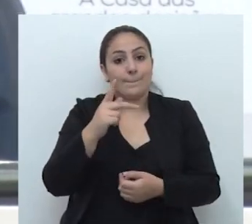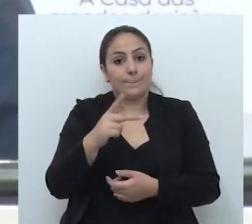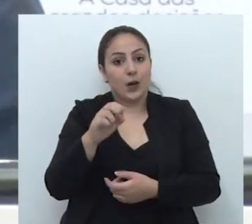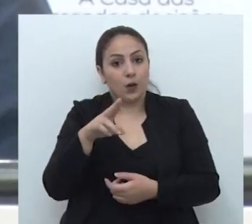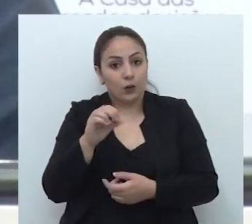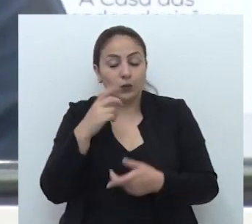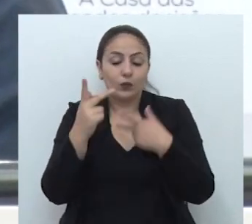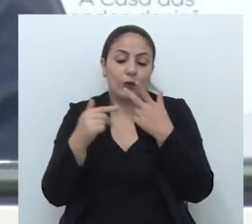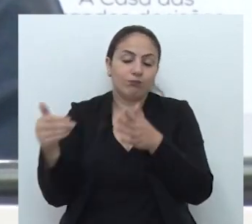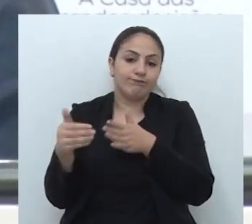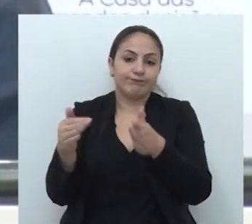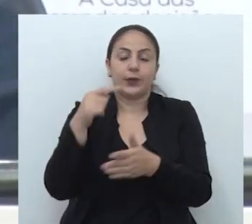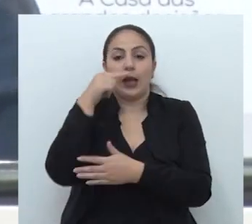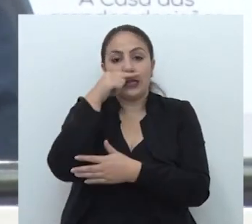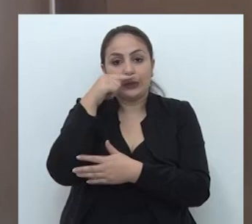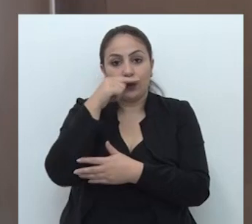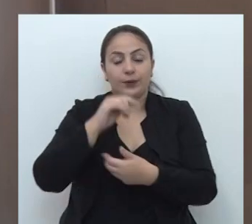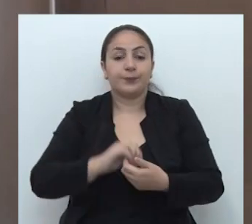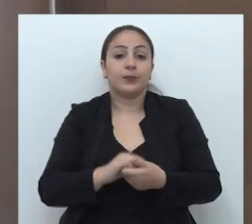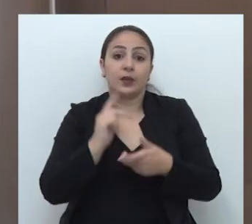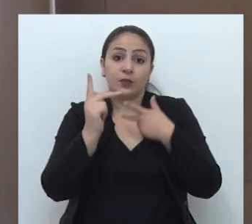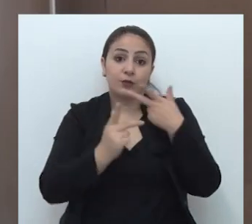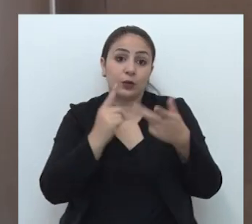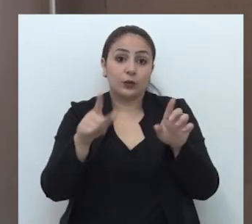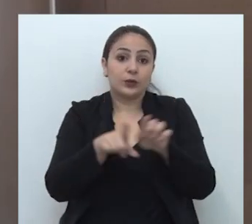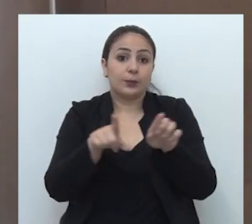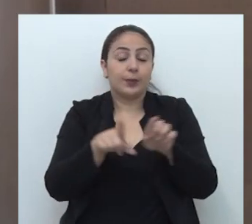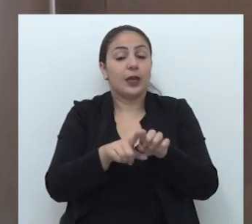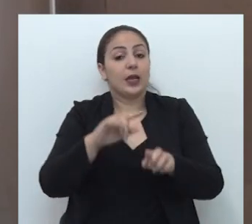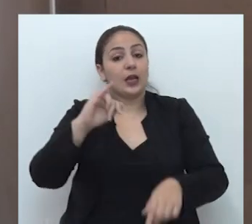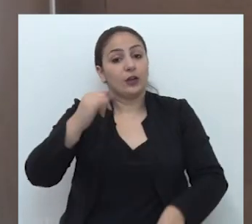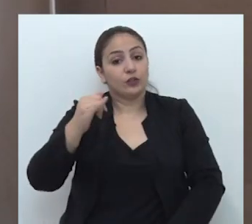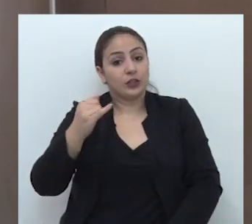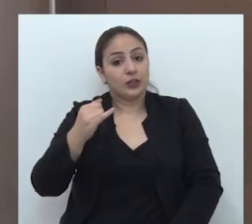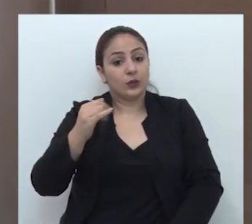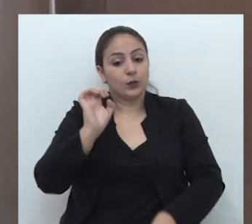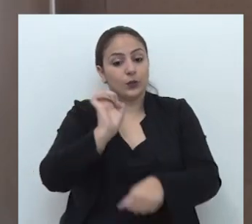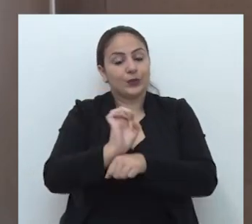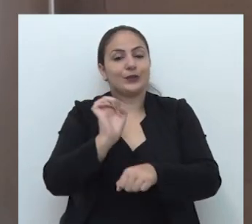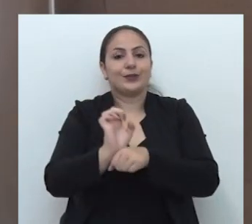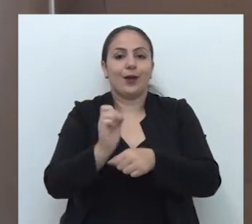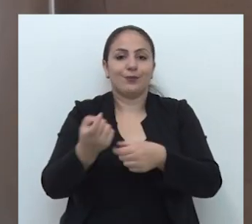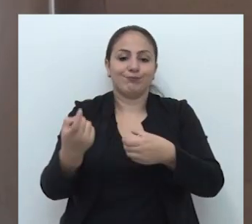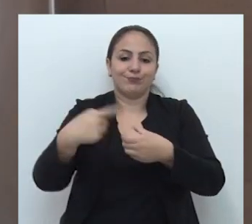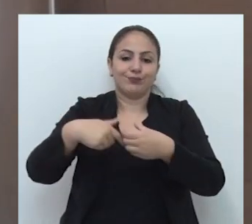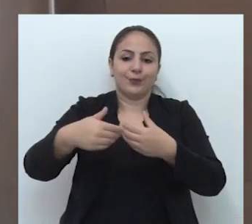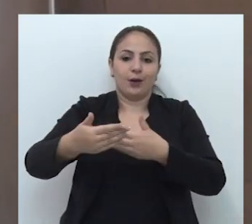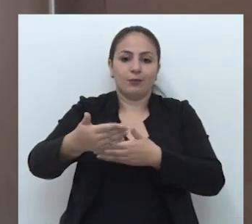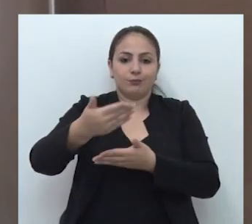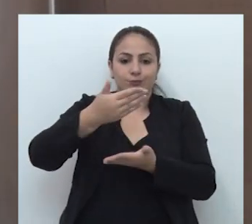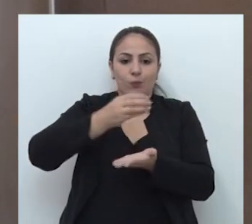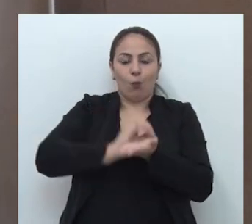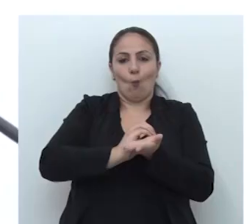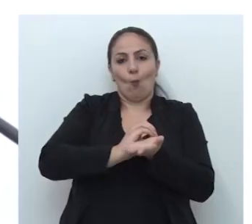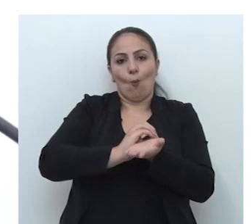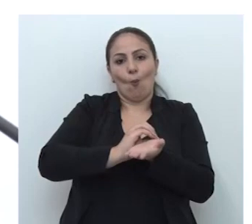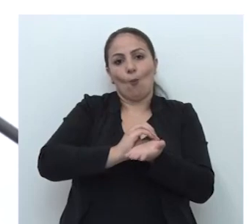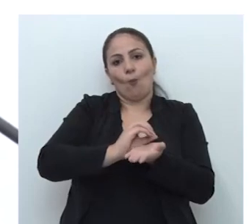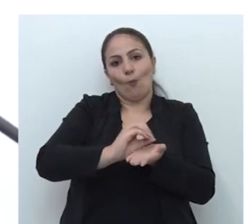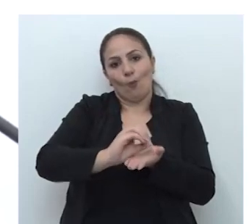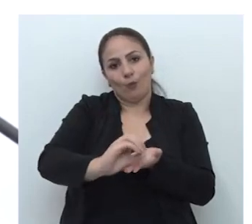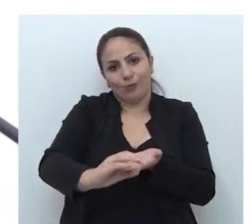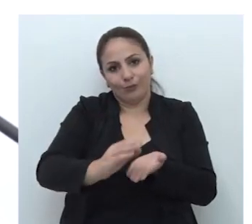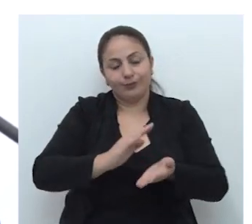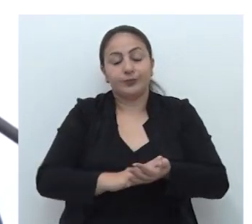trajetória de José Ivo Sartori. Ele disse ainda que em janeiro o estado vai voltar à estaca zero e